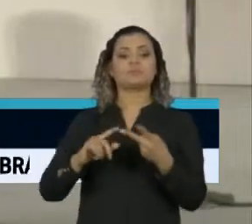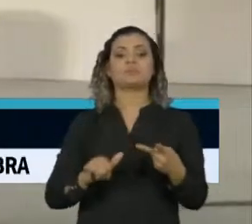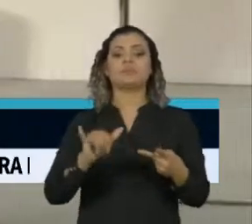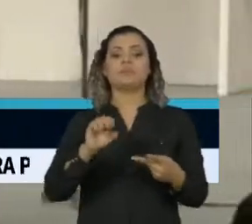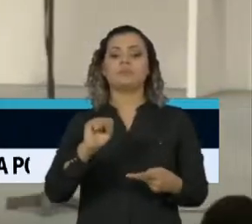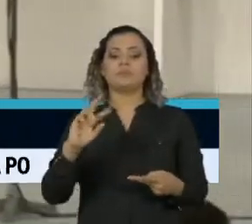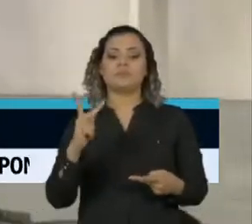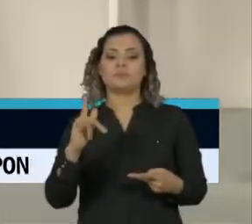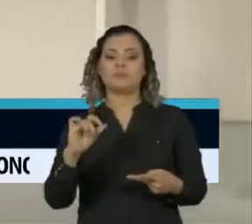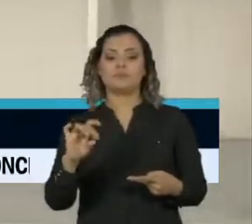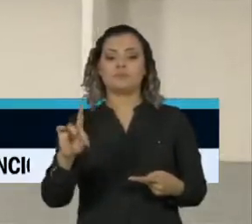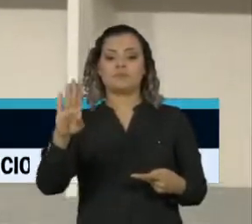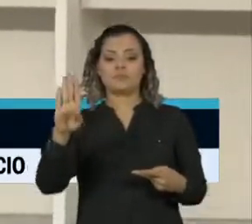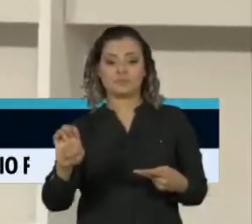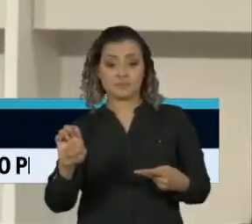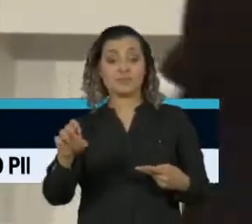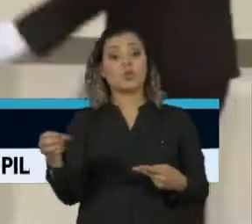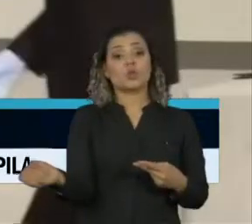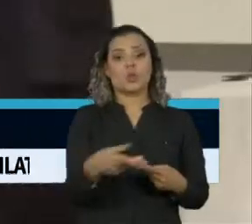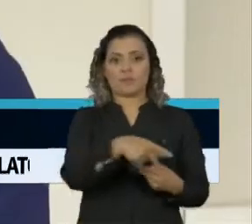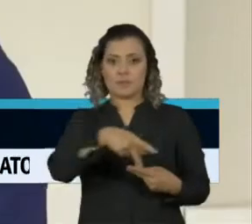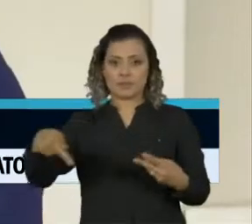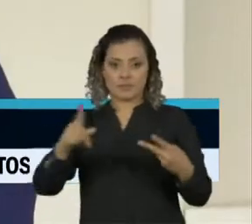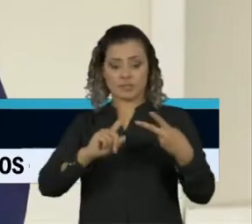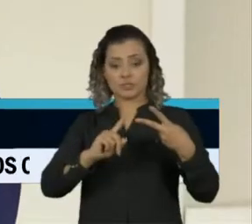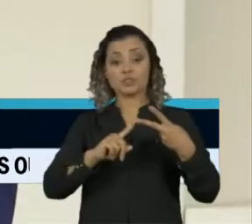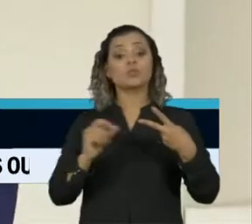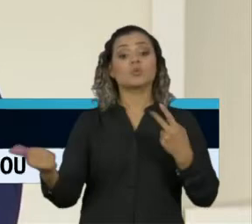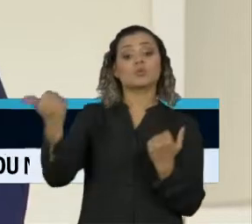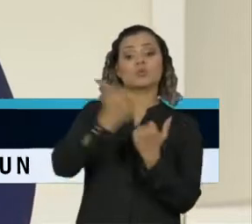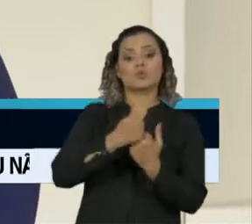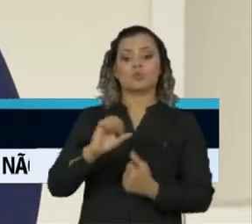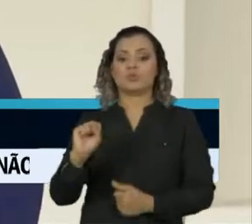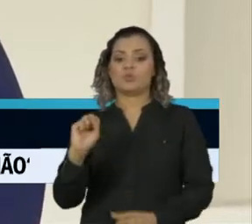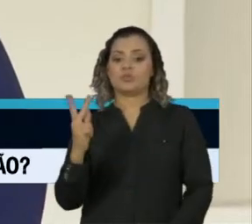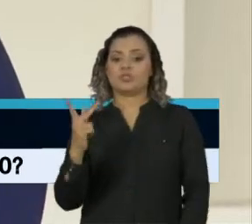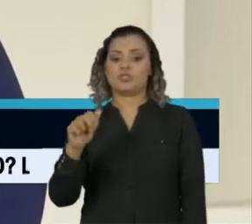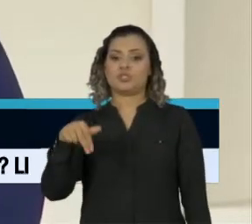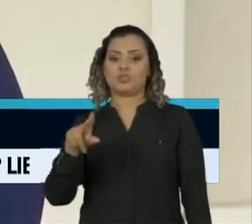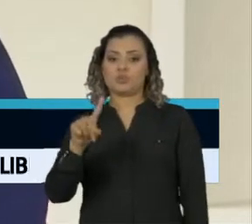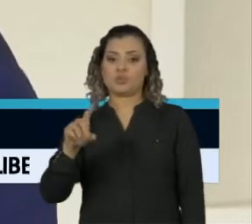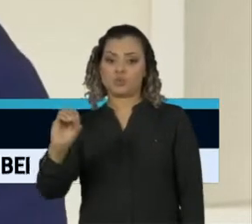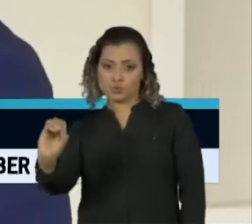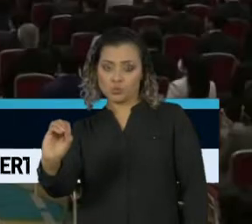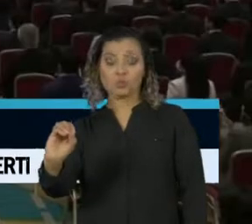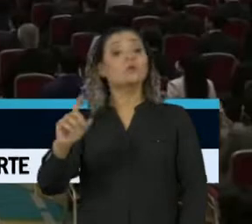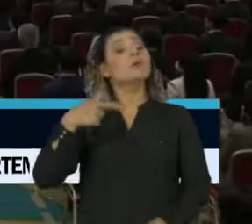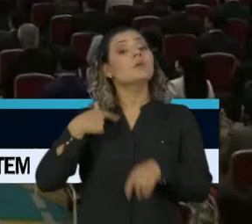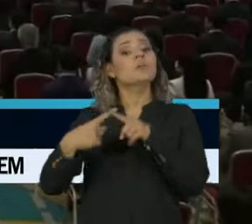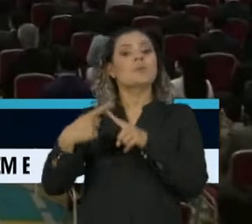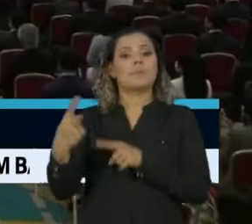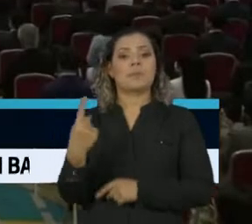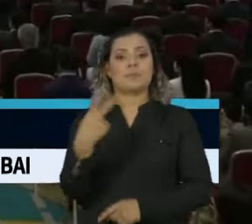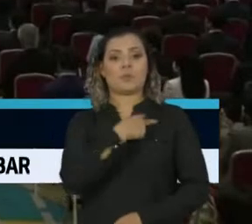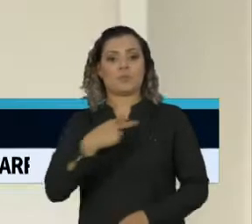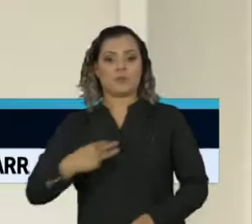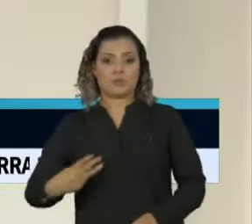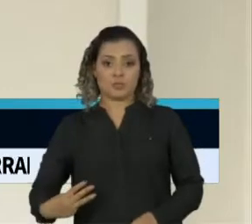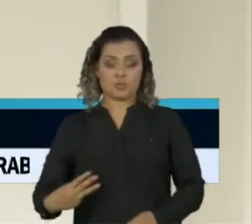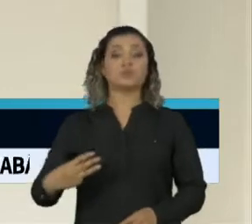suga como seu novo presidente e o principal assumir o cargo de primeiro-ministro do Japão